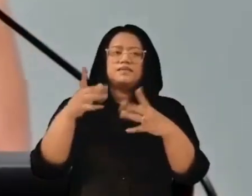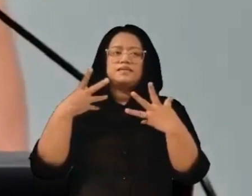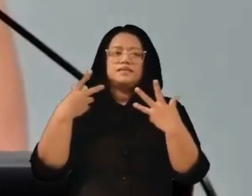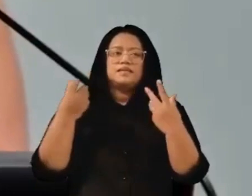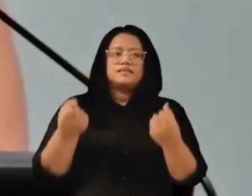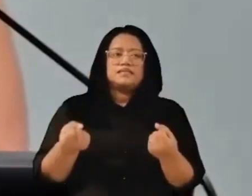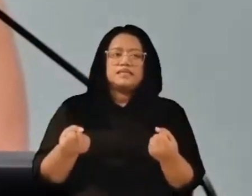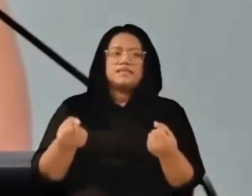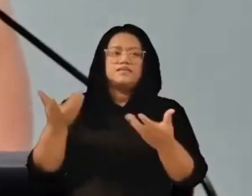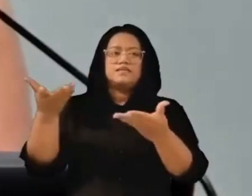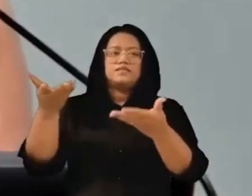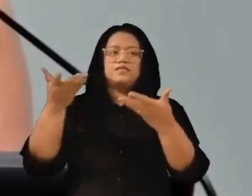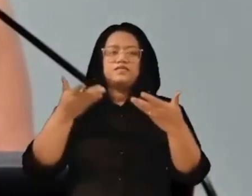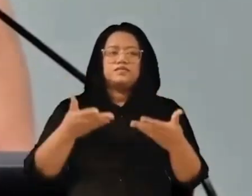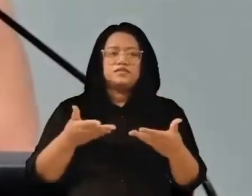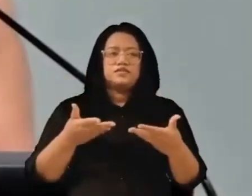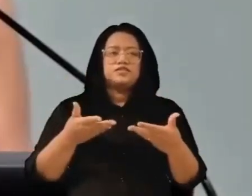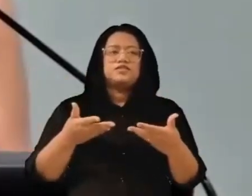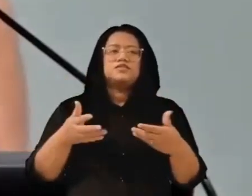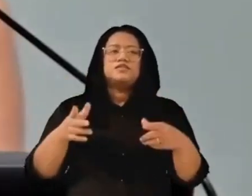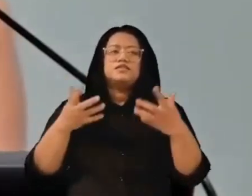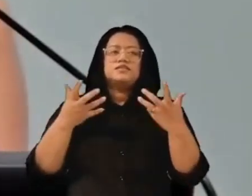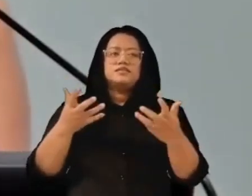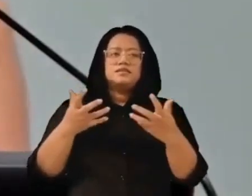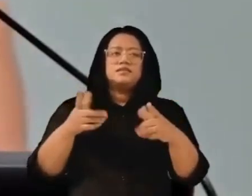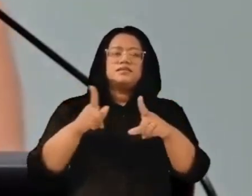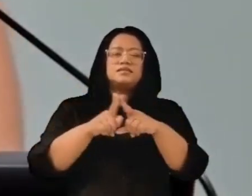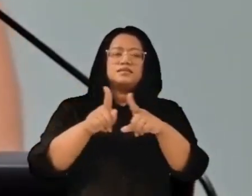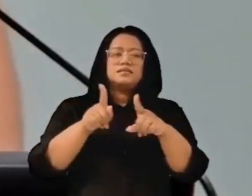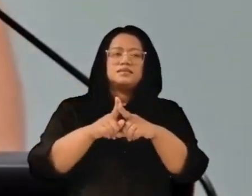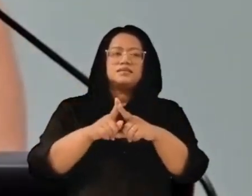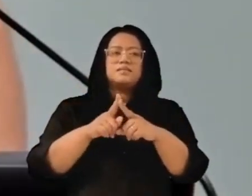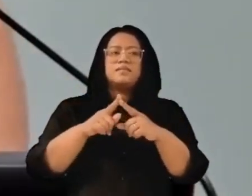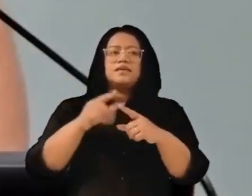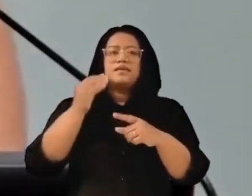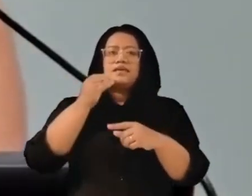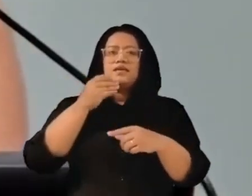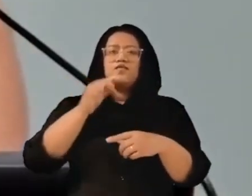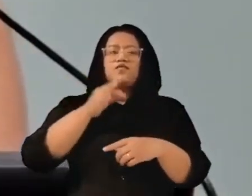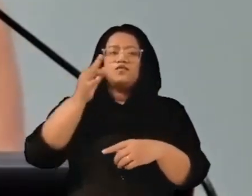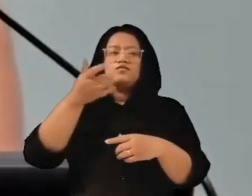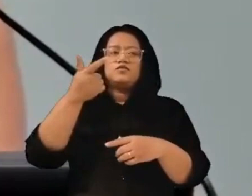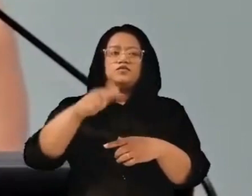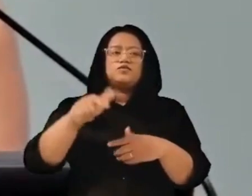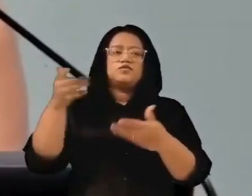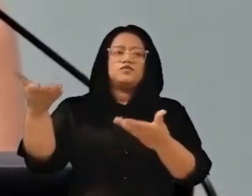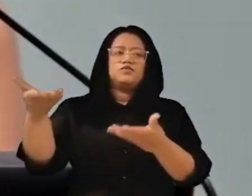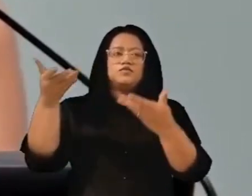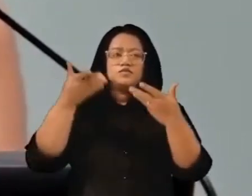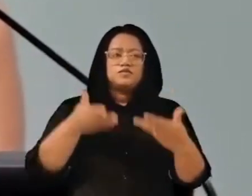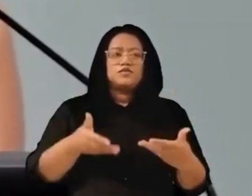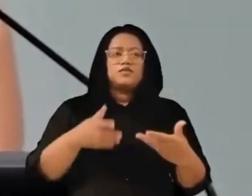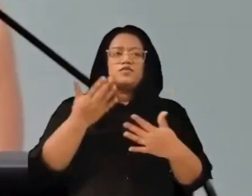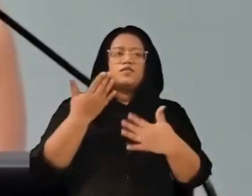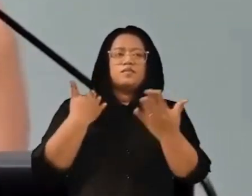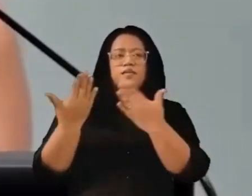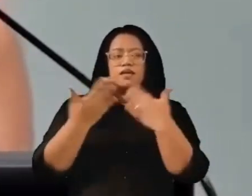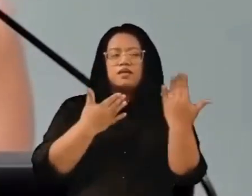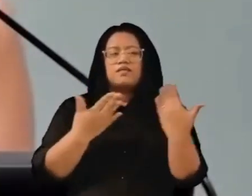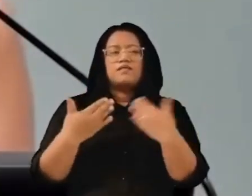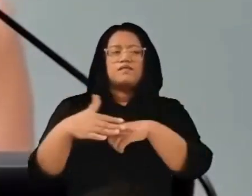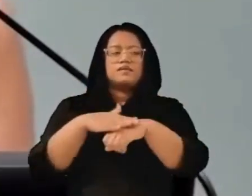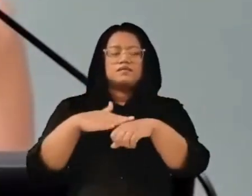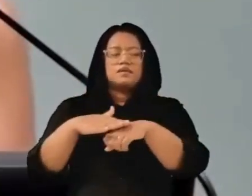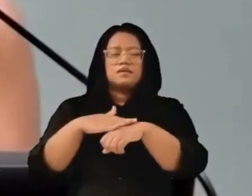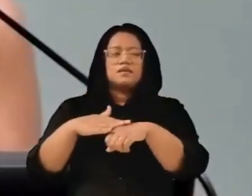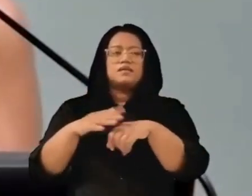esse convite. Espero que outras oportunidades surjam para o senhor voltar a conversar conosco.